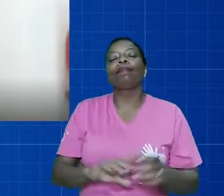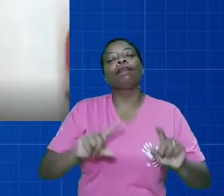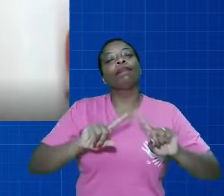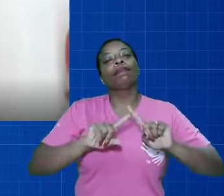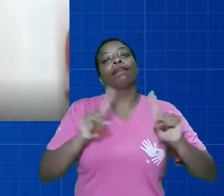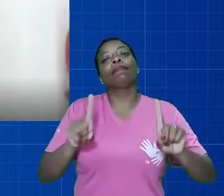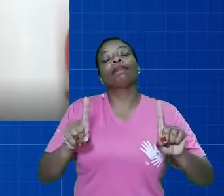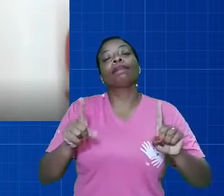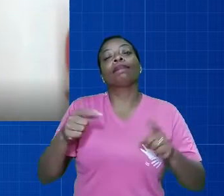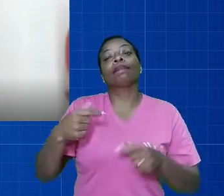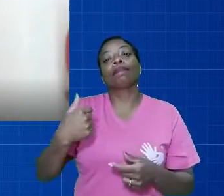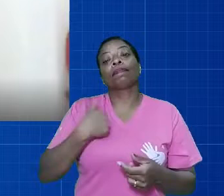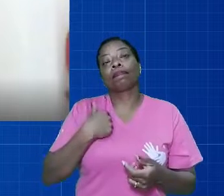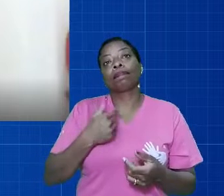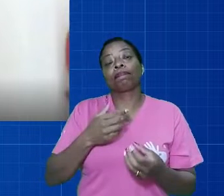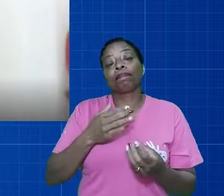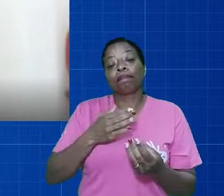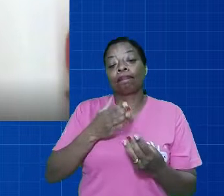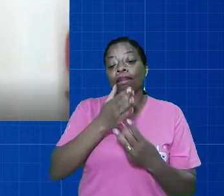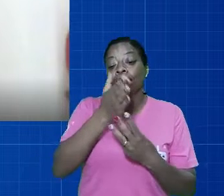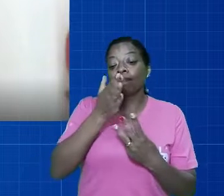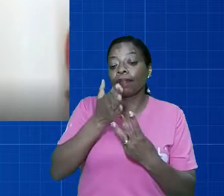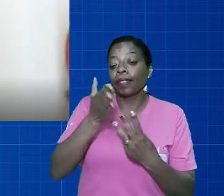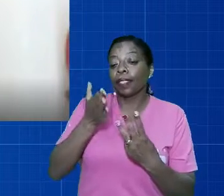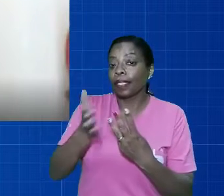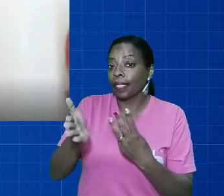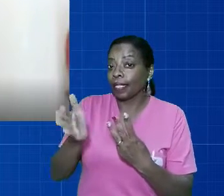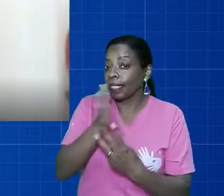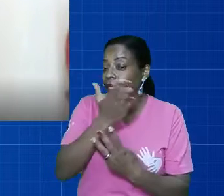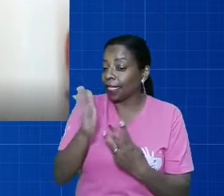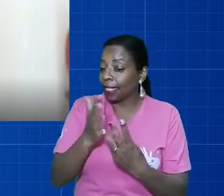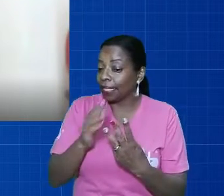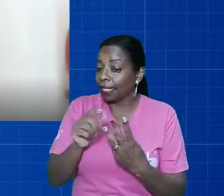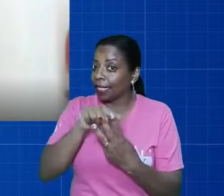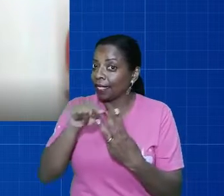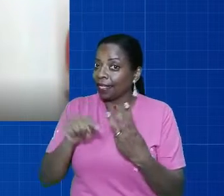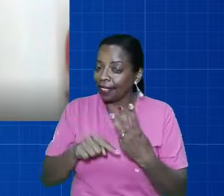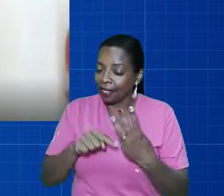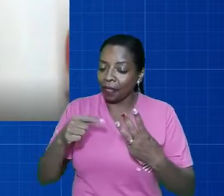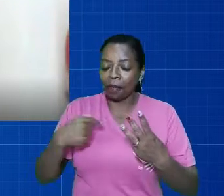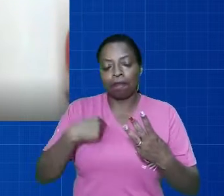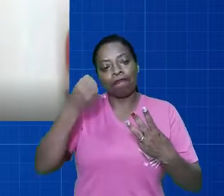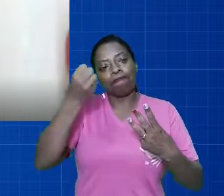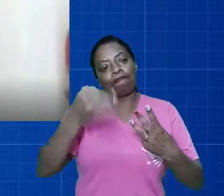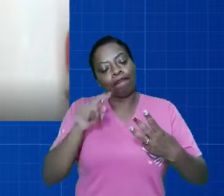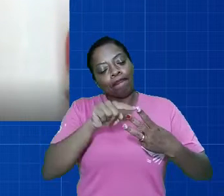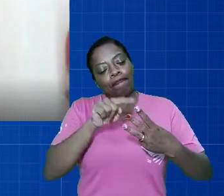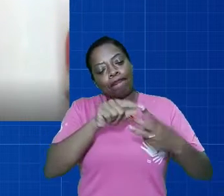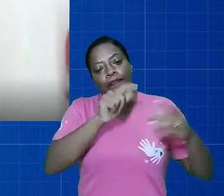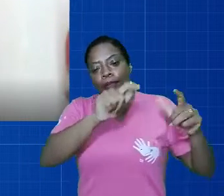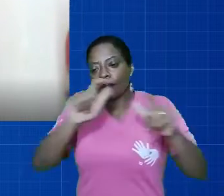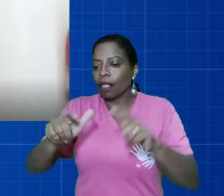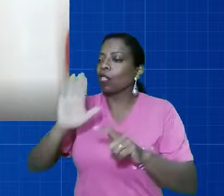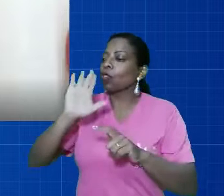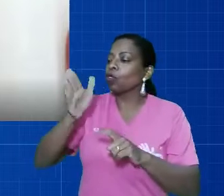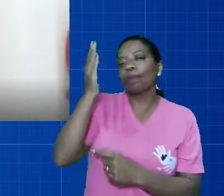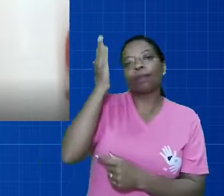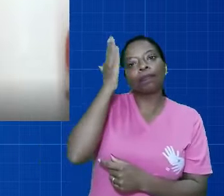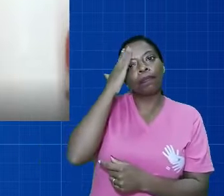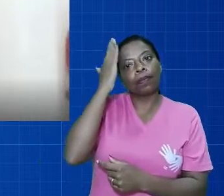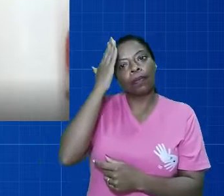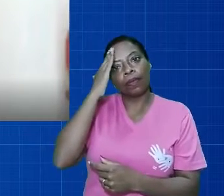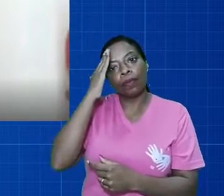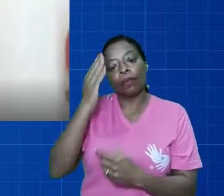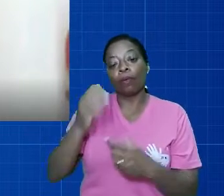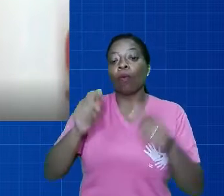ser articulada ali em três momentos: um, pensar um pouco os espaços que já foram pensados para o ensino de arte, não os espaços